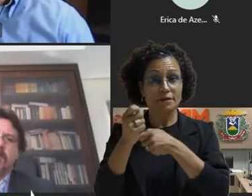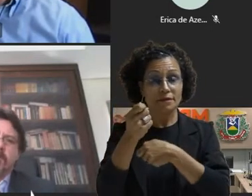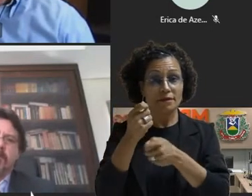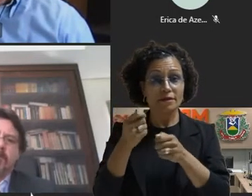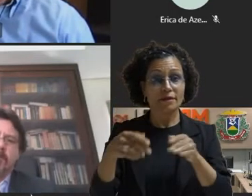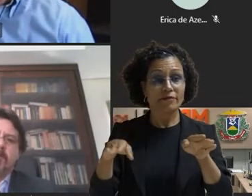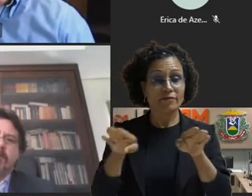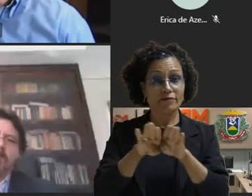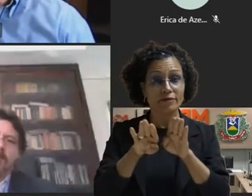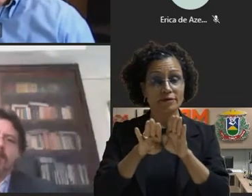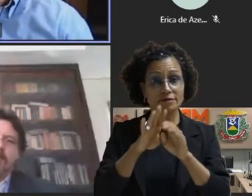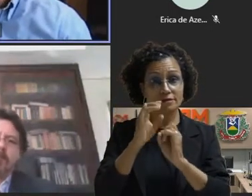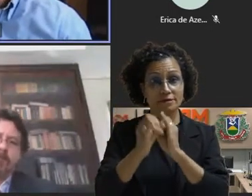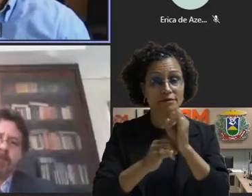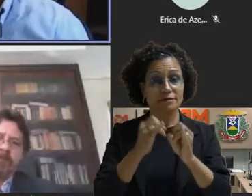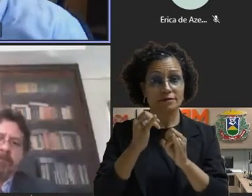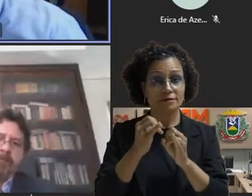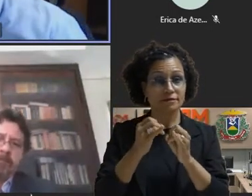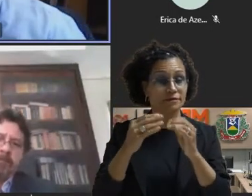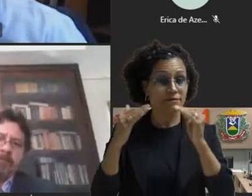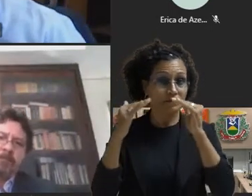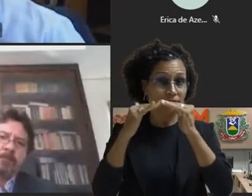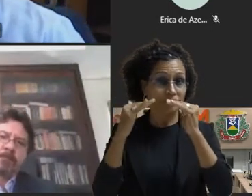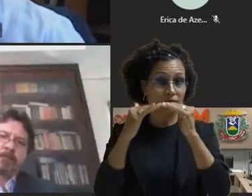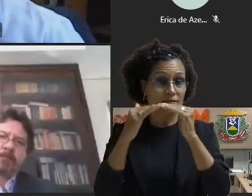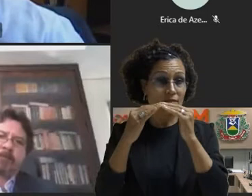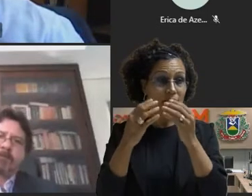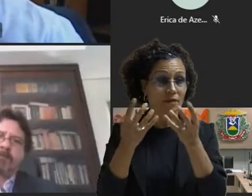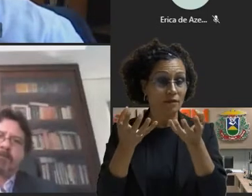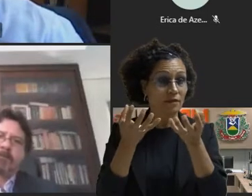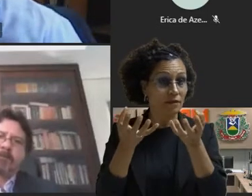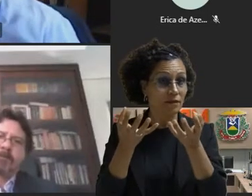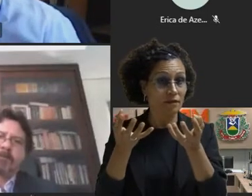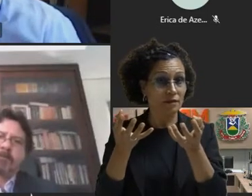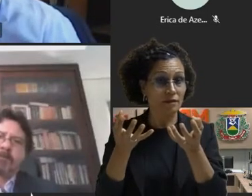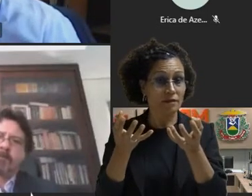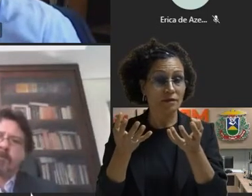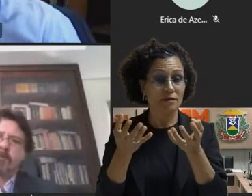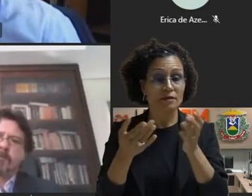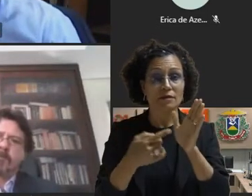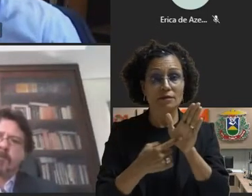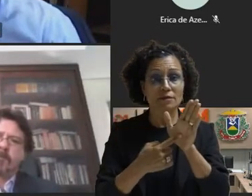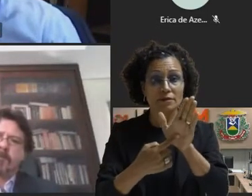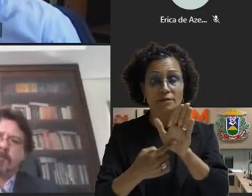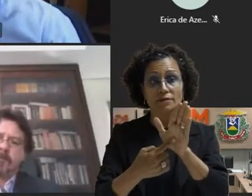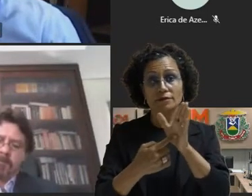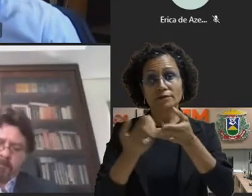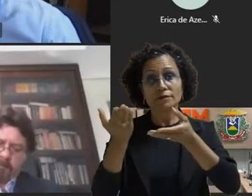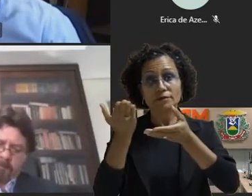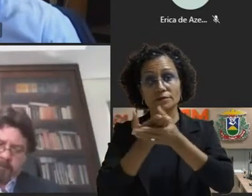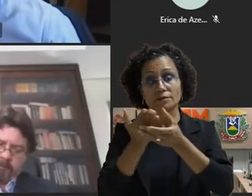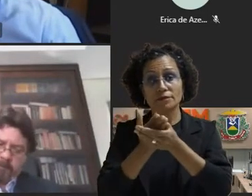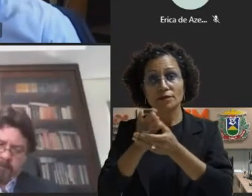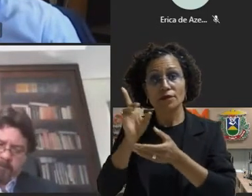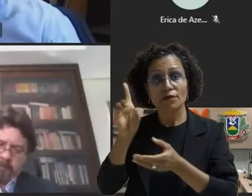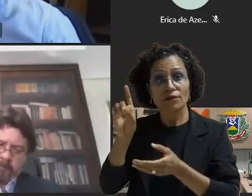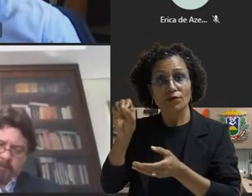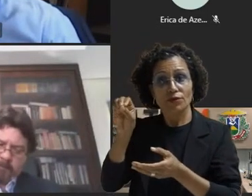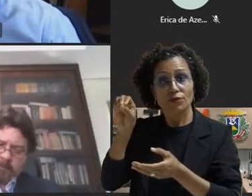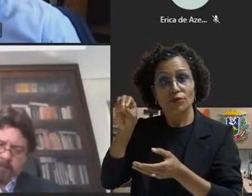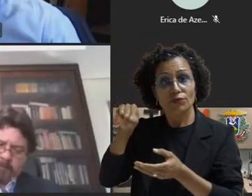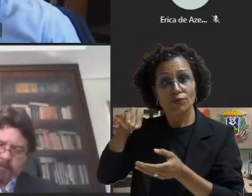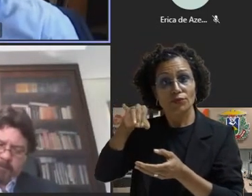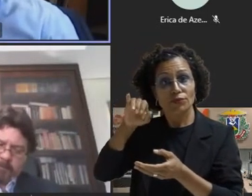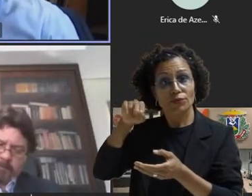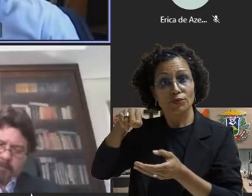né? Claro. Sim, então, assim, eu queria me manifestar num processo de Domingos, mas que não é esse. Eu